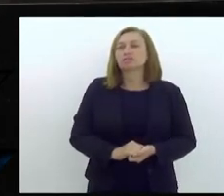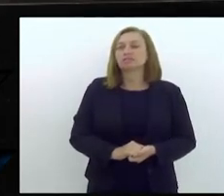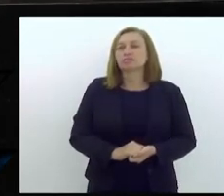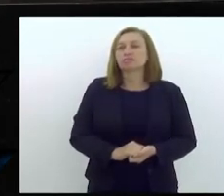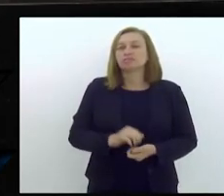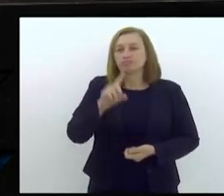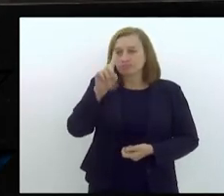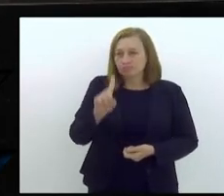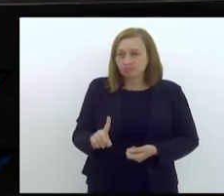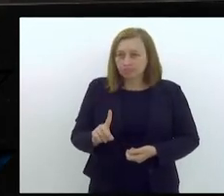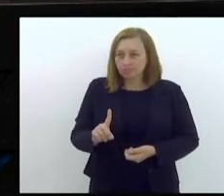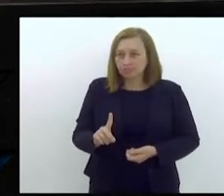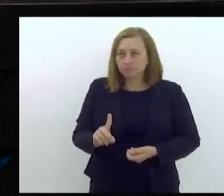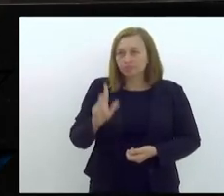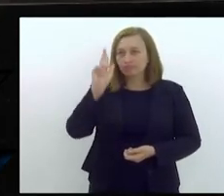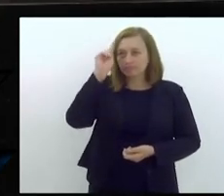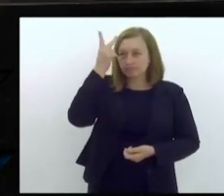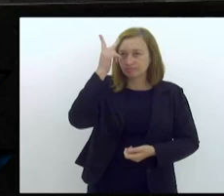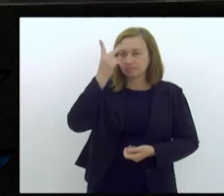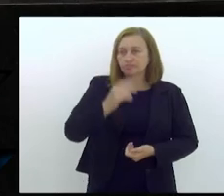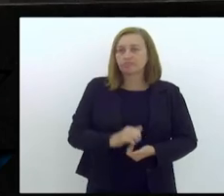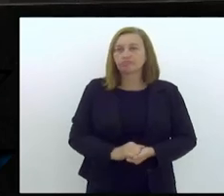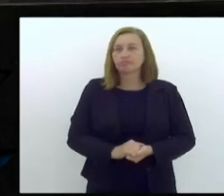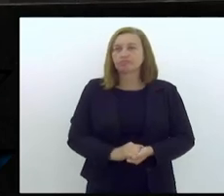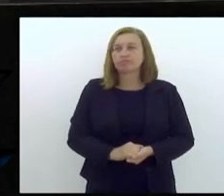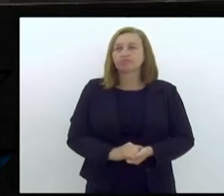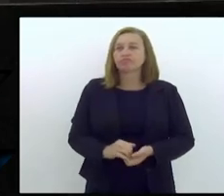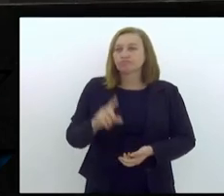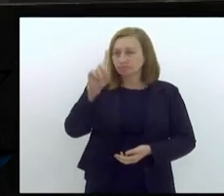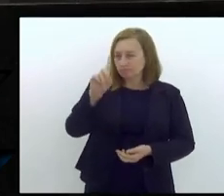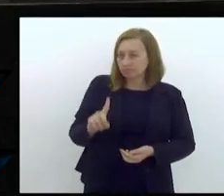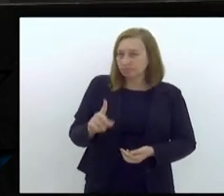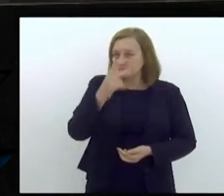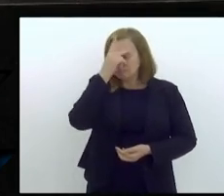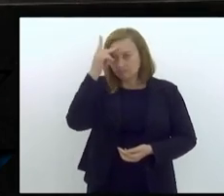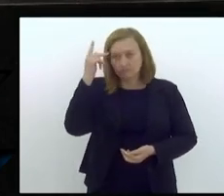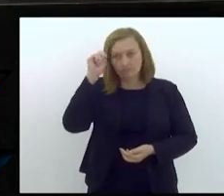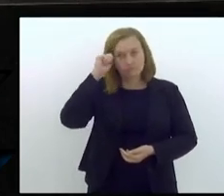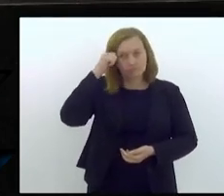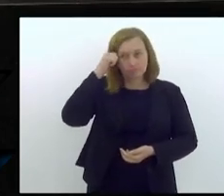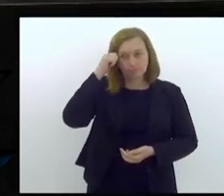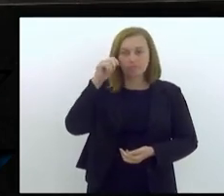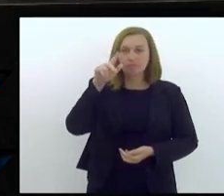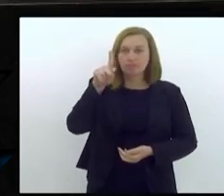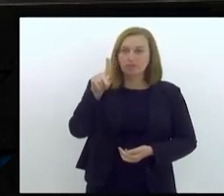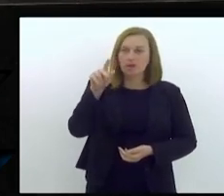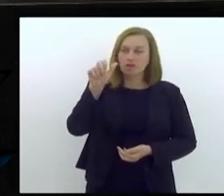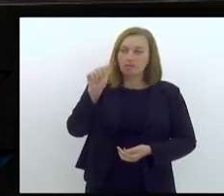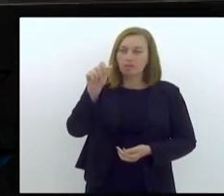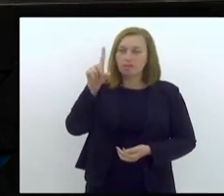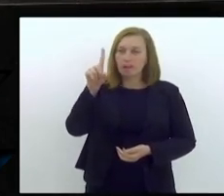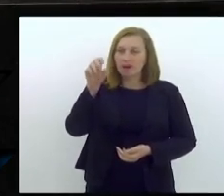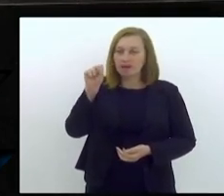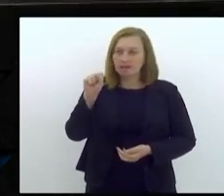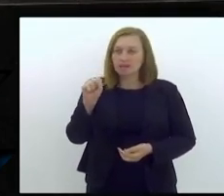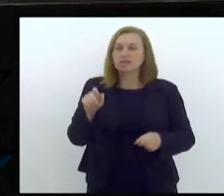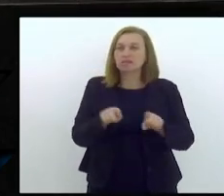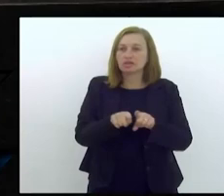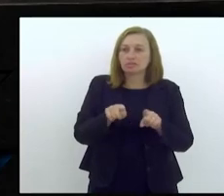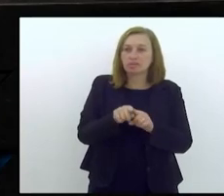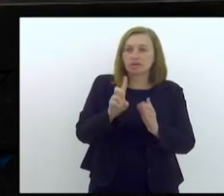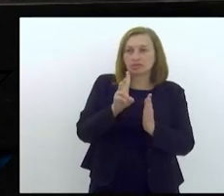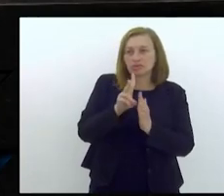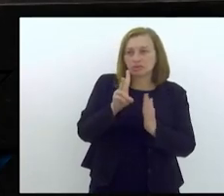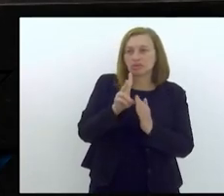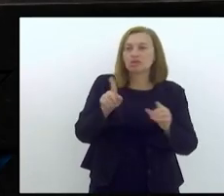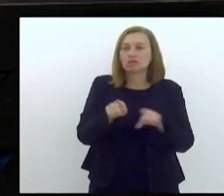um direito histórico que é o direito de pessoas negras pardas indígenas e com pessoas também com